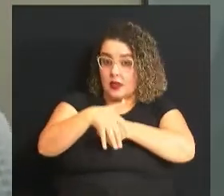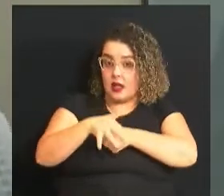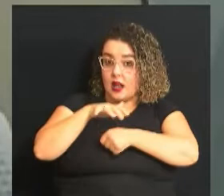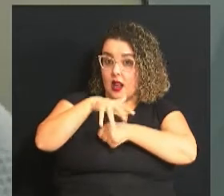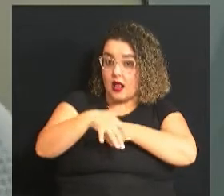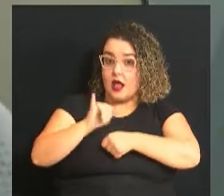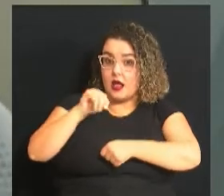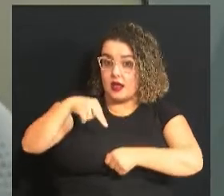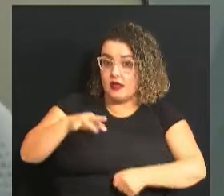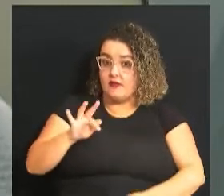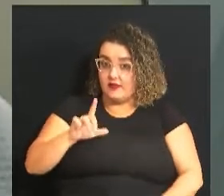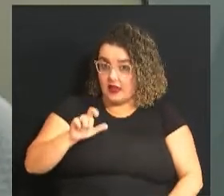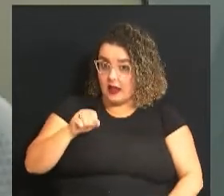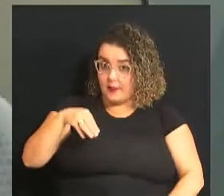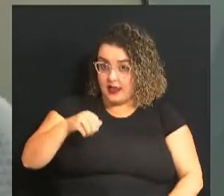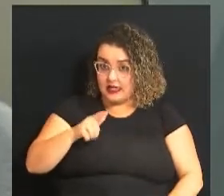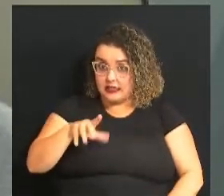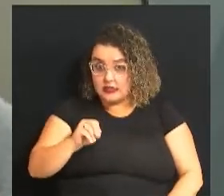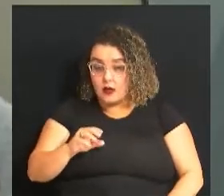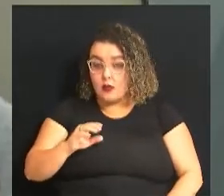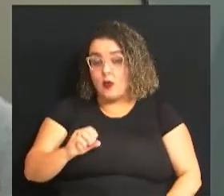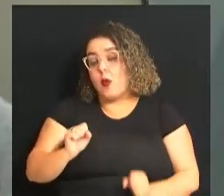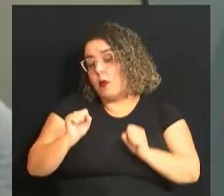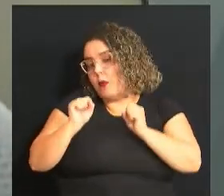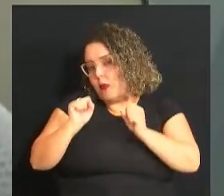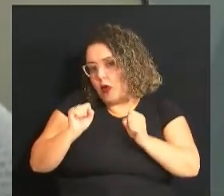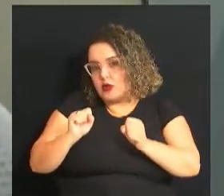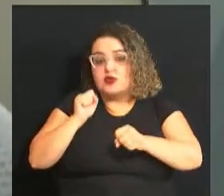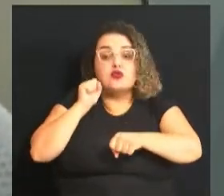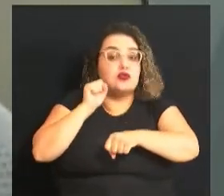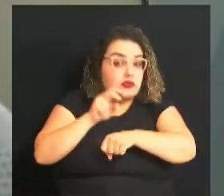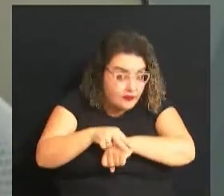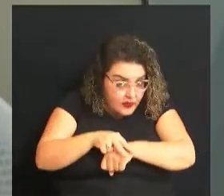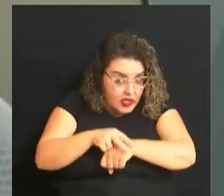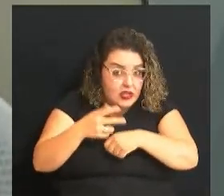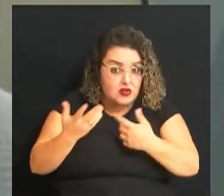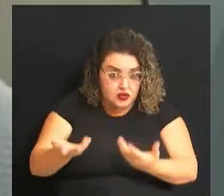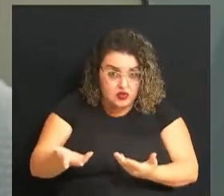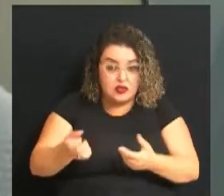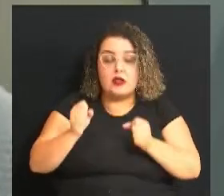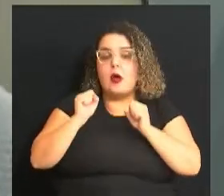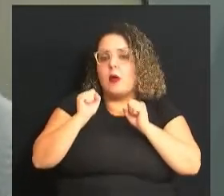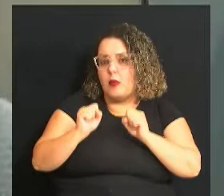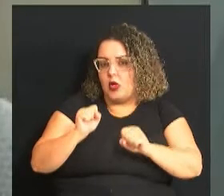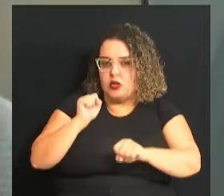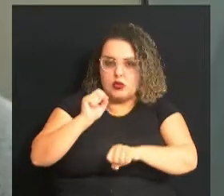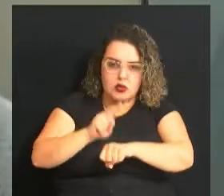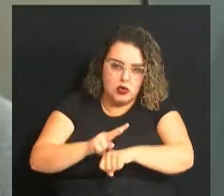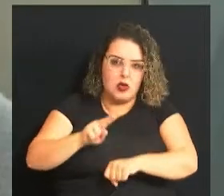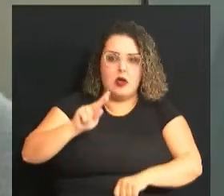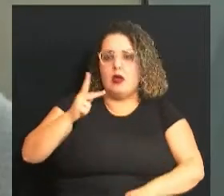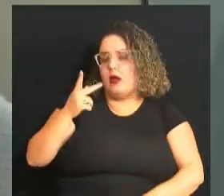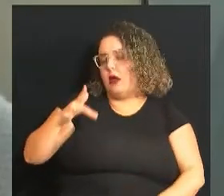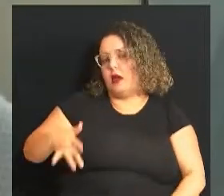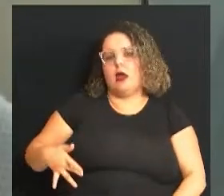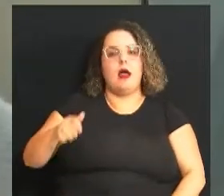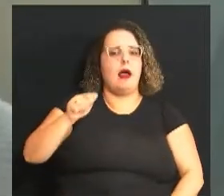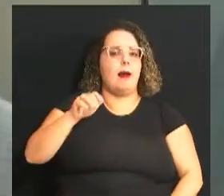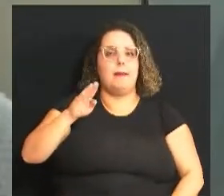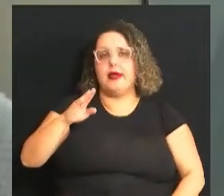ser decorrente de uma infecção viral, então, de um vírus da hepatite A, B,